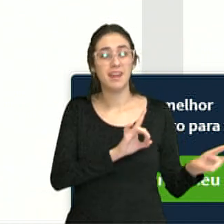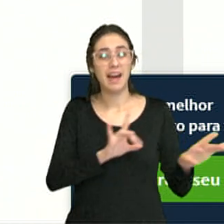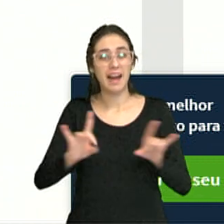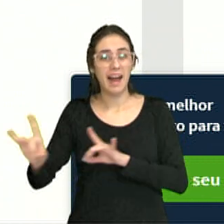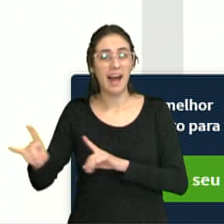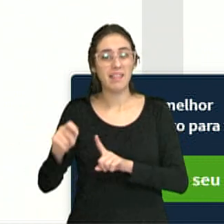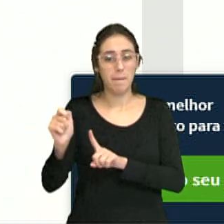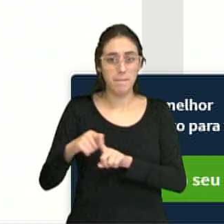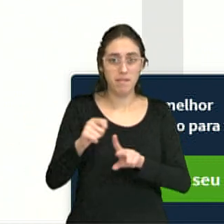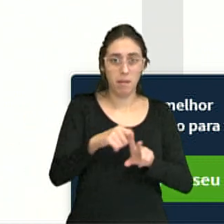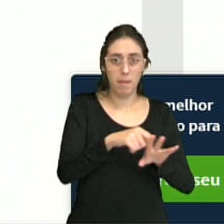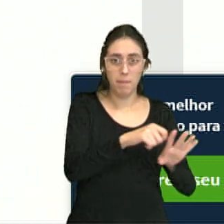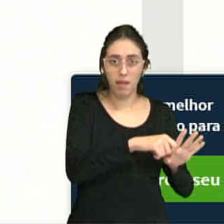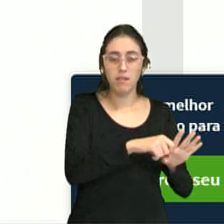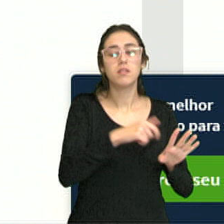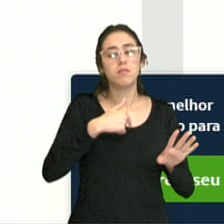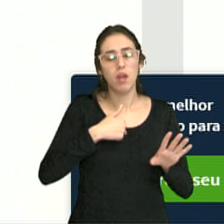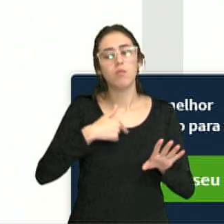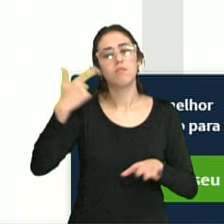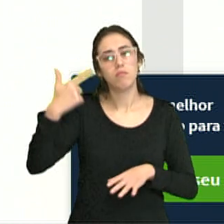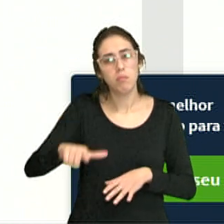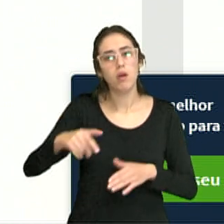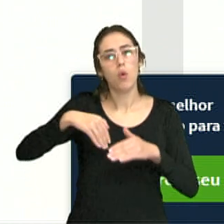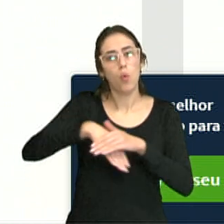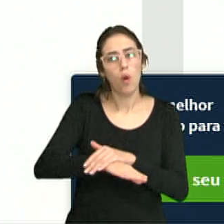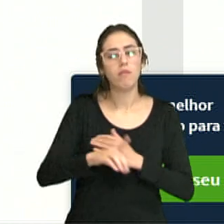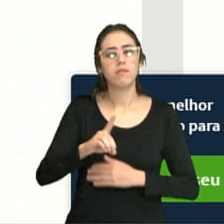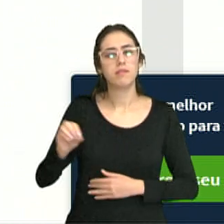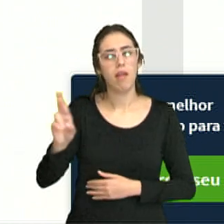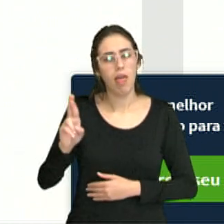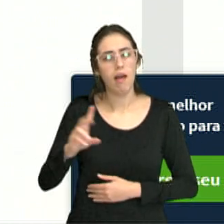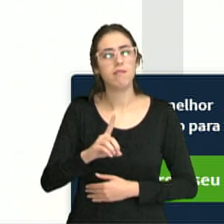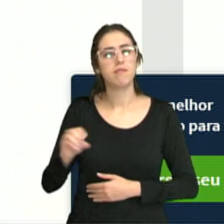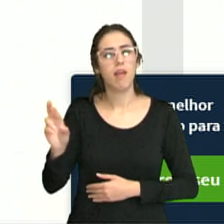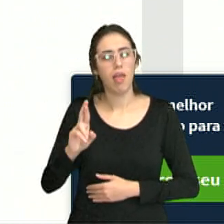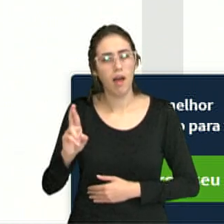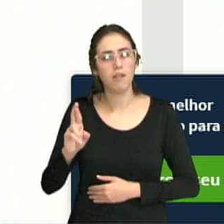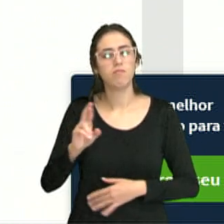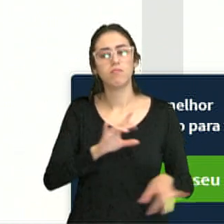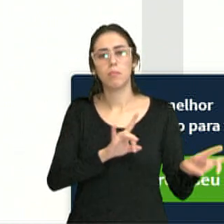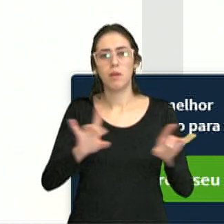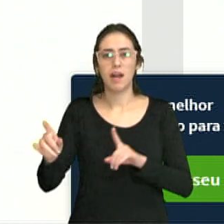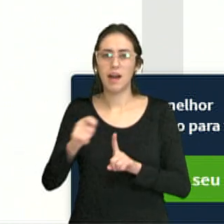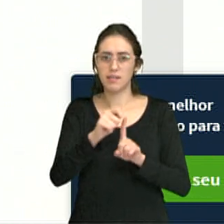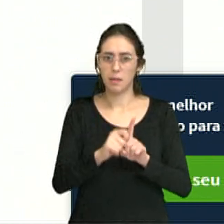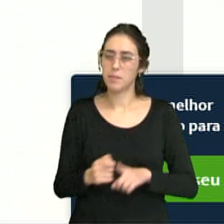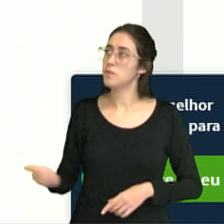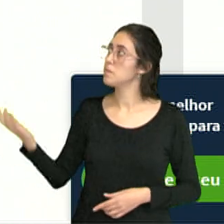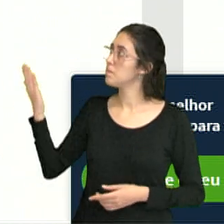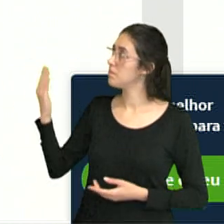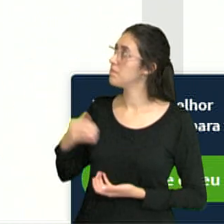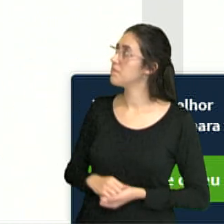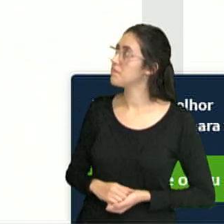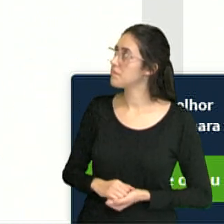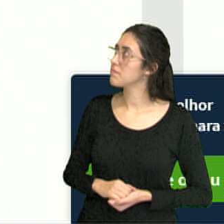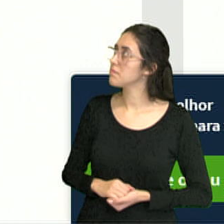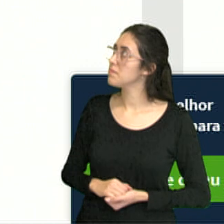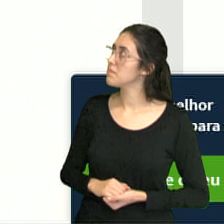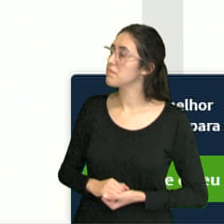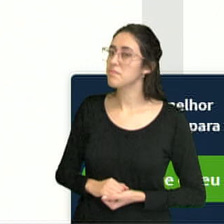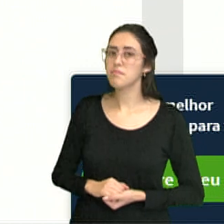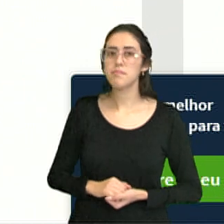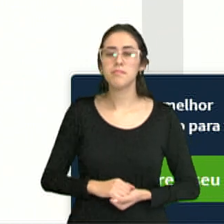mês eu vou reaplicar mais R$100. Então aqui eu vou aplicar mais R$100 todo mês.